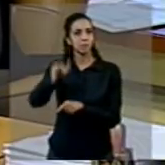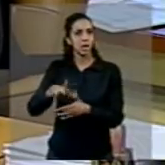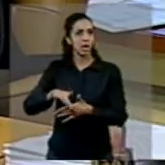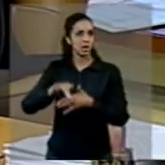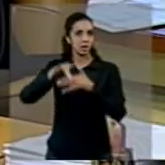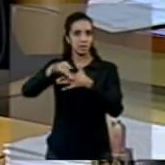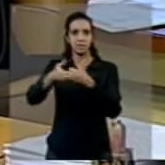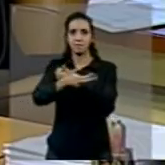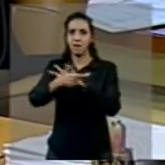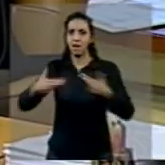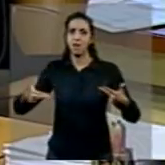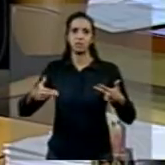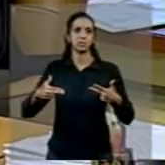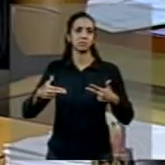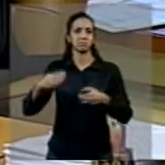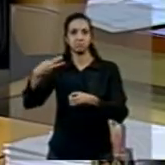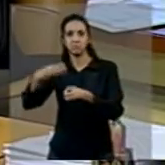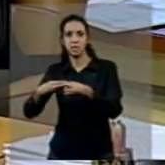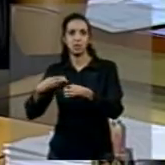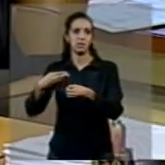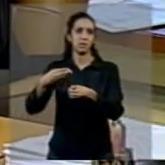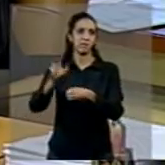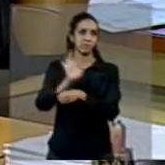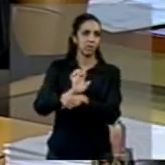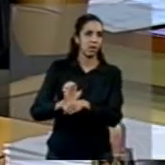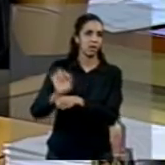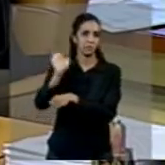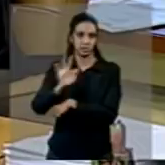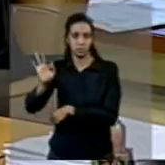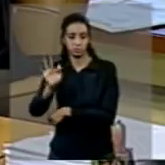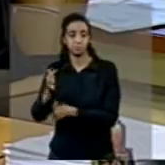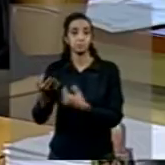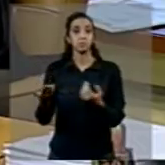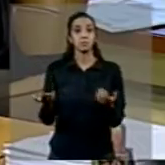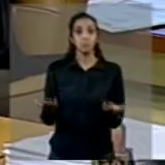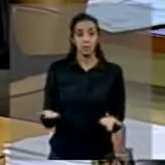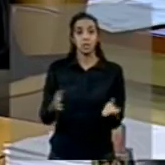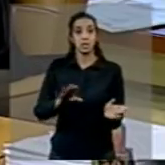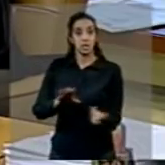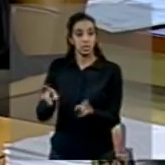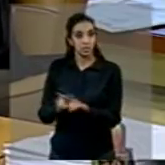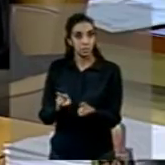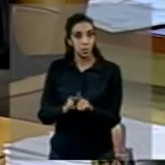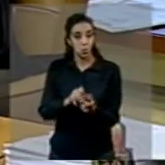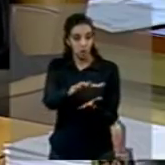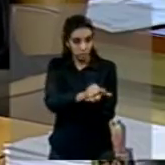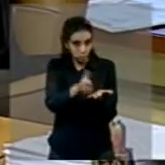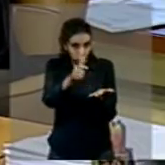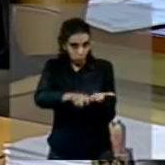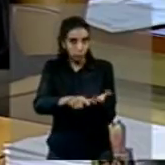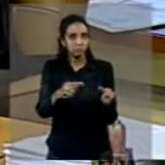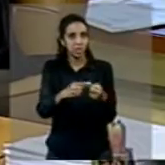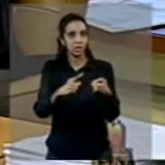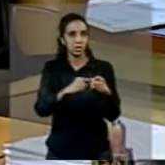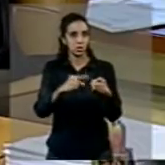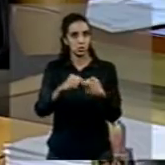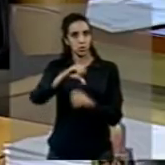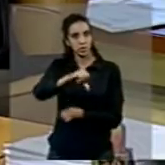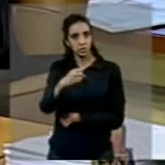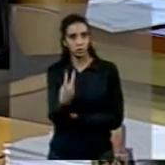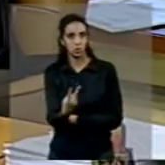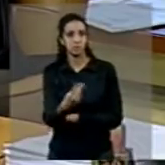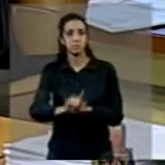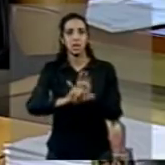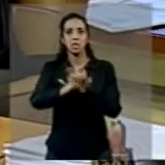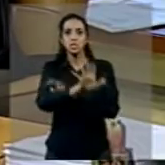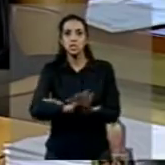diversos níveis. Ademais, o recadastramento atende os parâmetros do artigo 92 da Lei